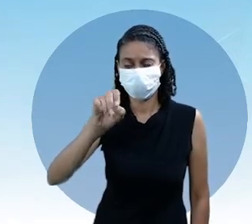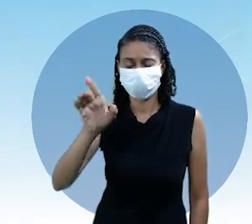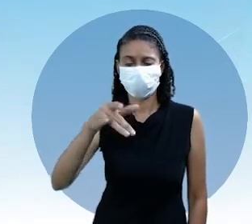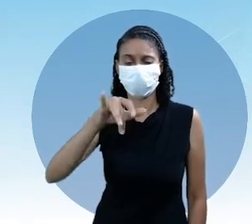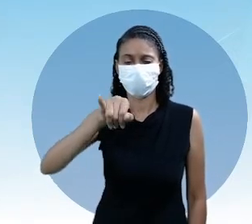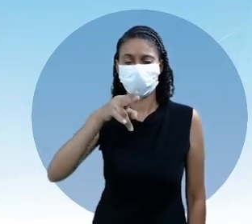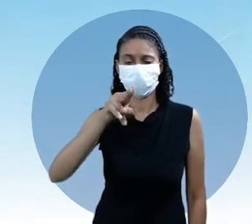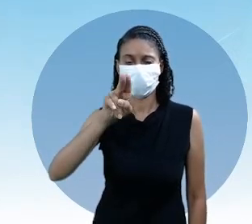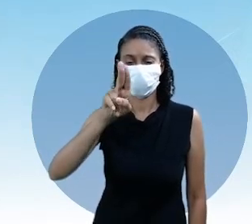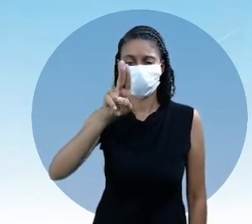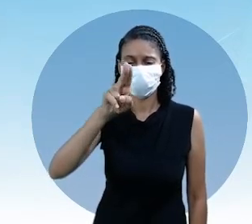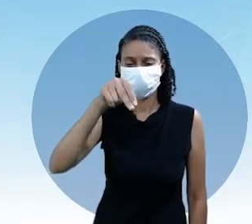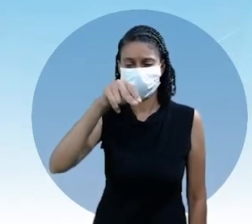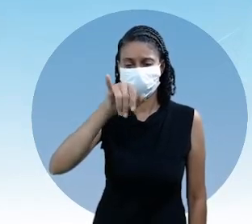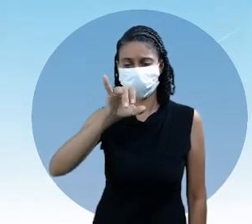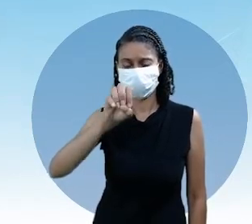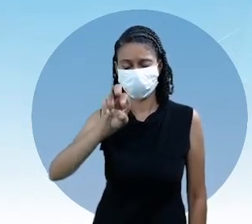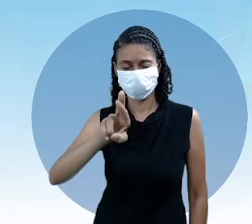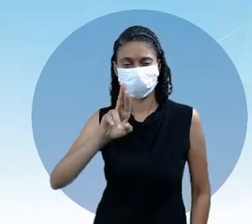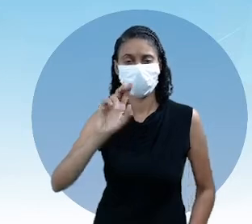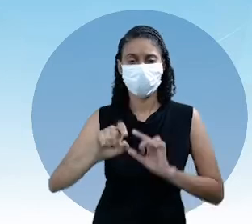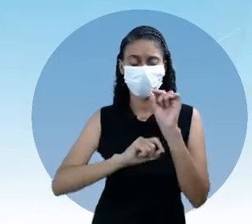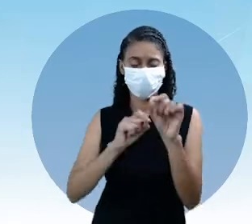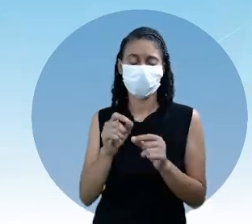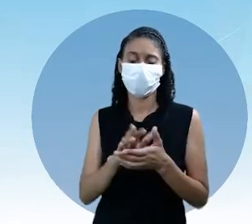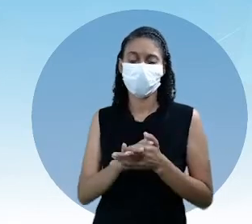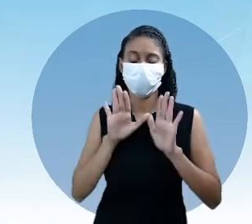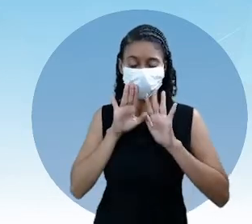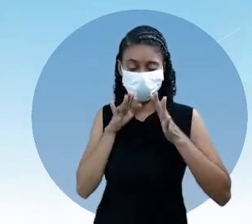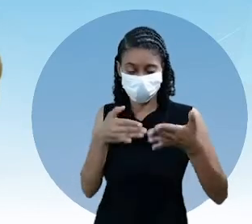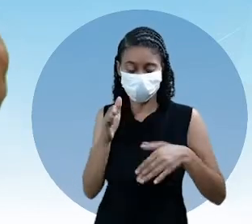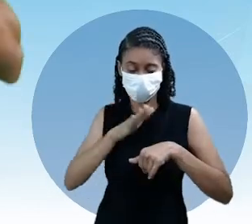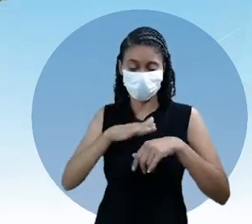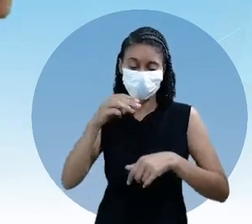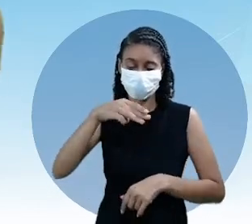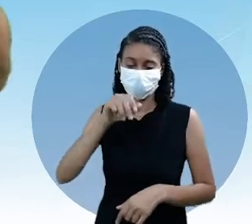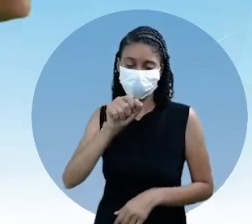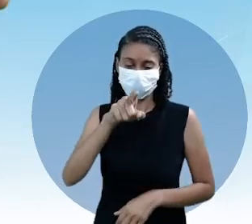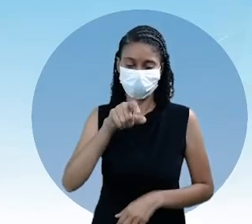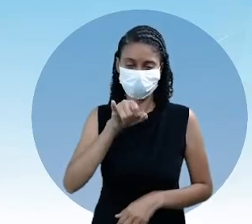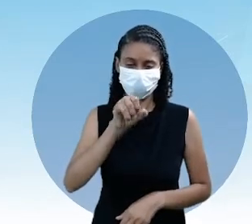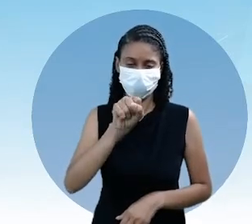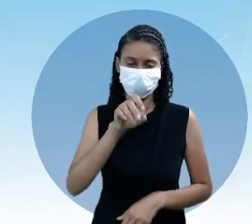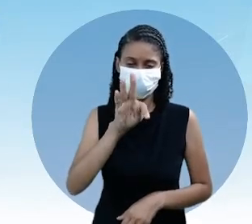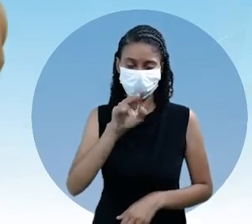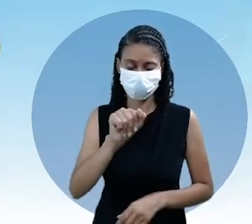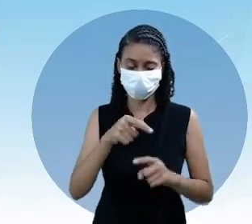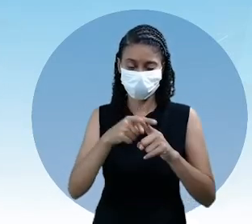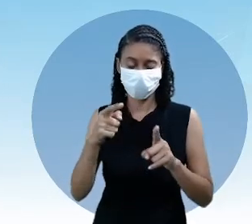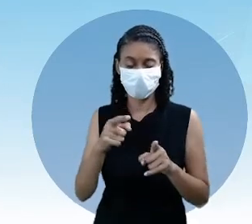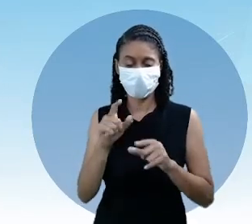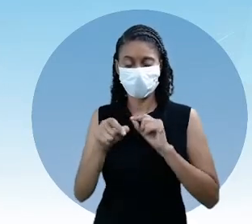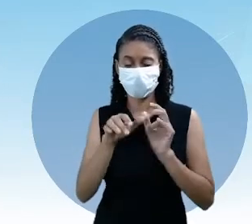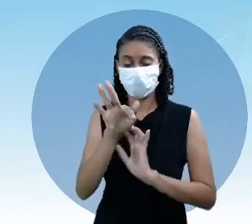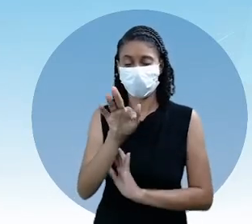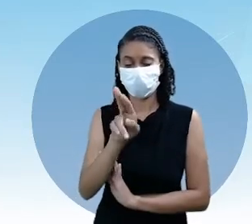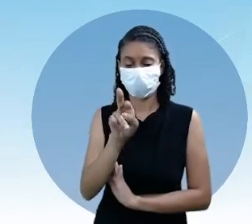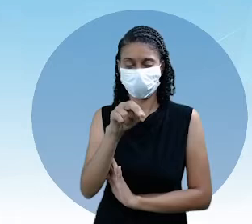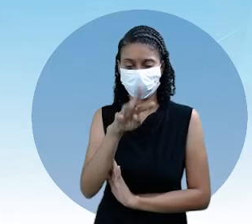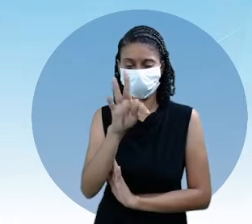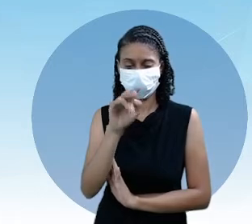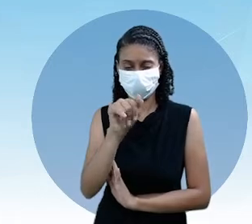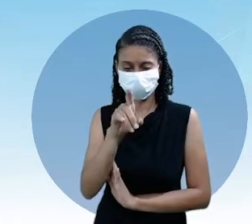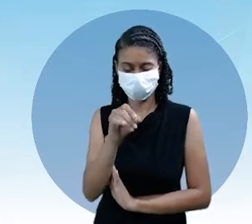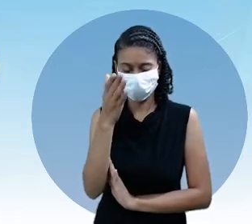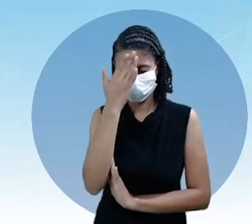mais marxista até do que o próprio Celso Furtado, mas Celso Furtado, de uma forma geral, ele vai entender essas fases da